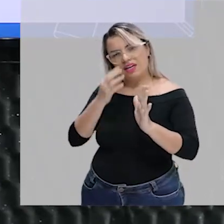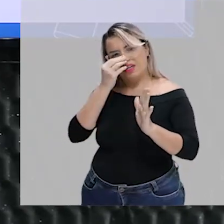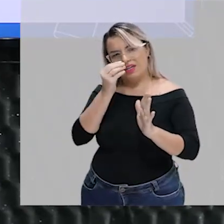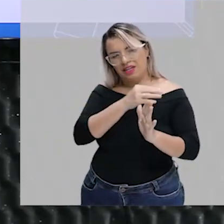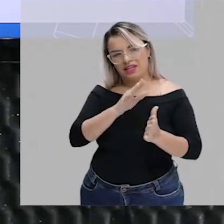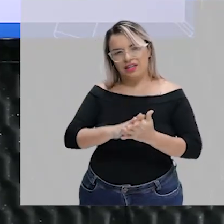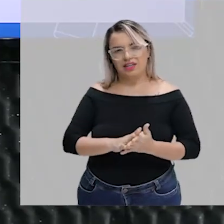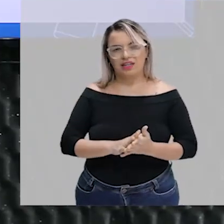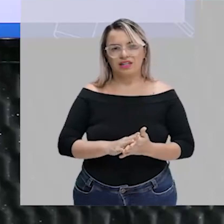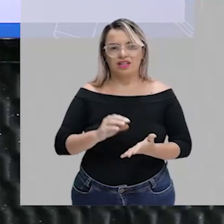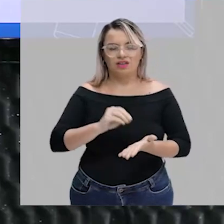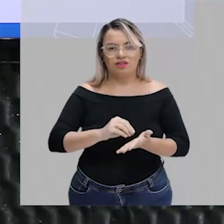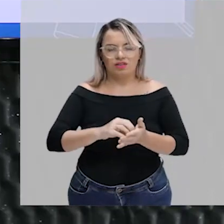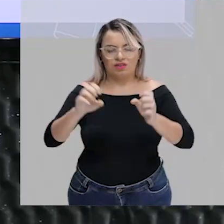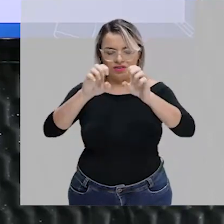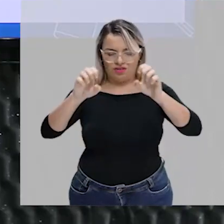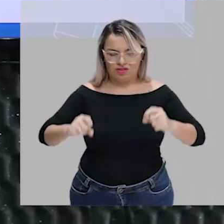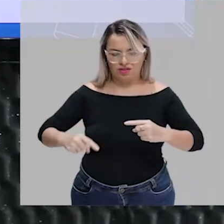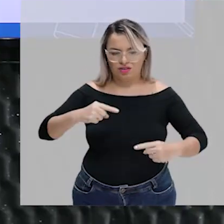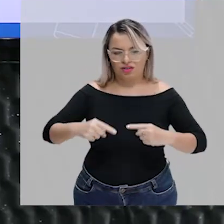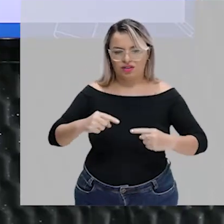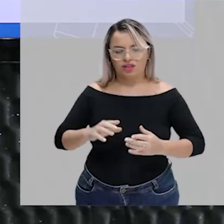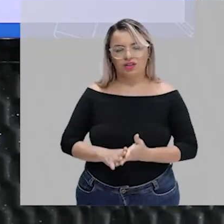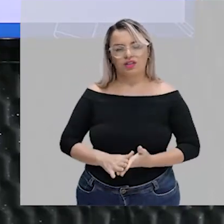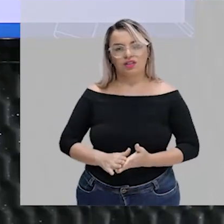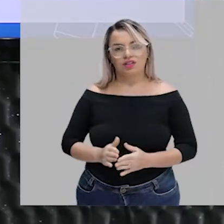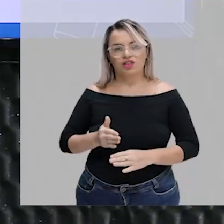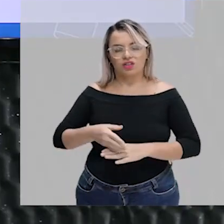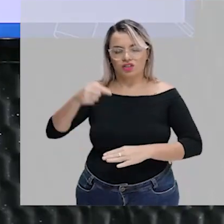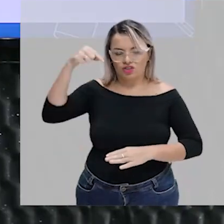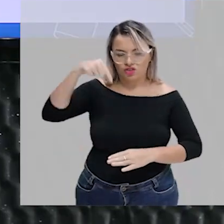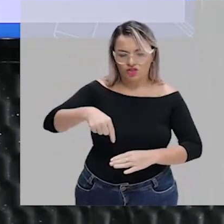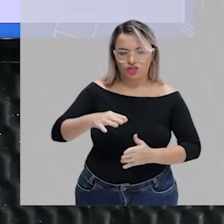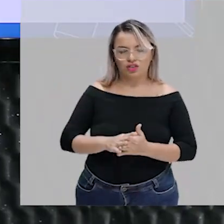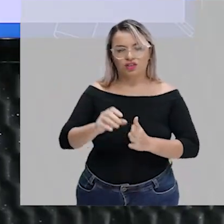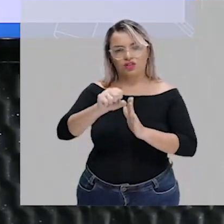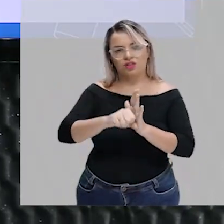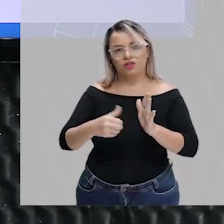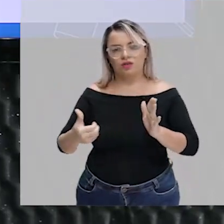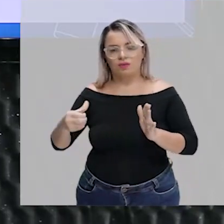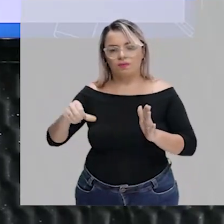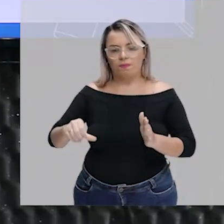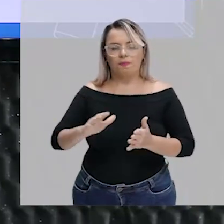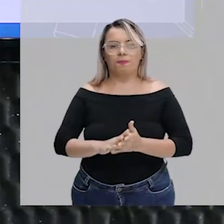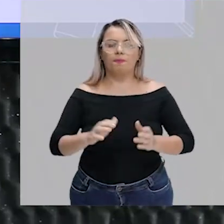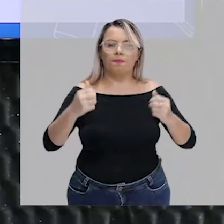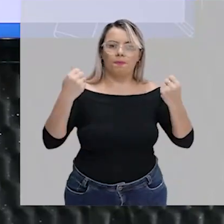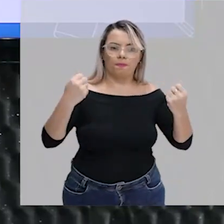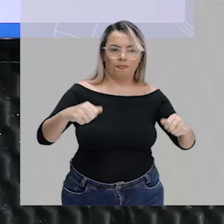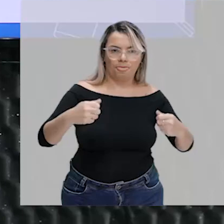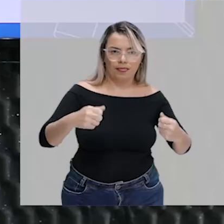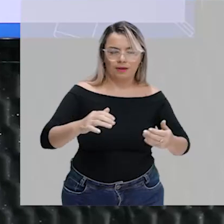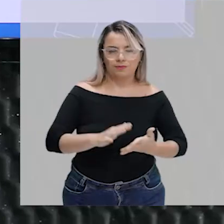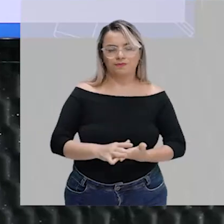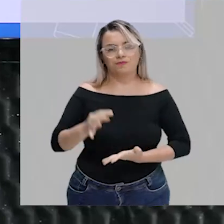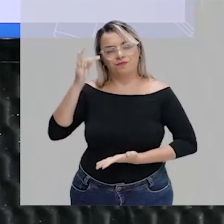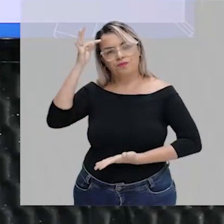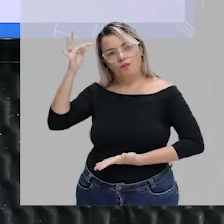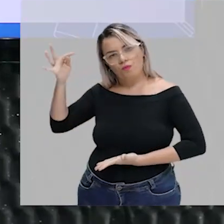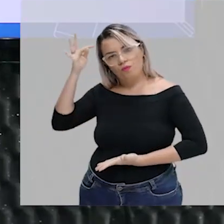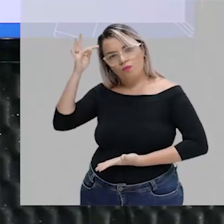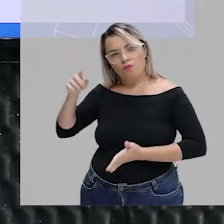sociedade brasileira ali do século XIX, certo? Então você tem a ideia de que é necessário, segundo Oliveira